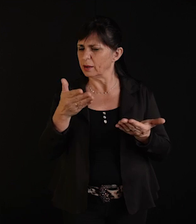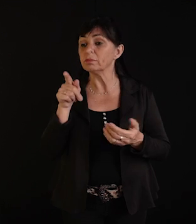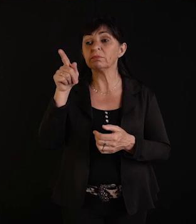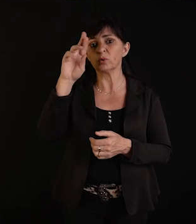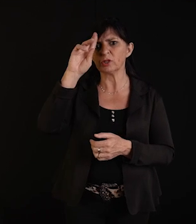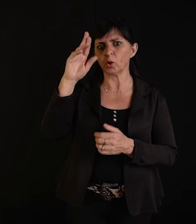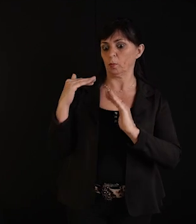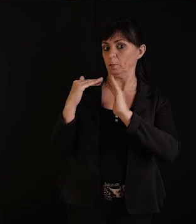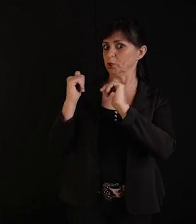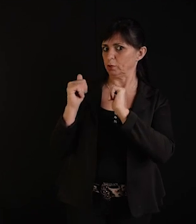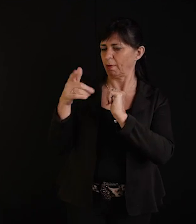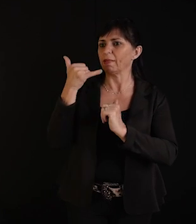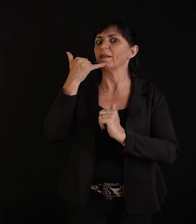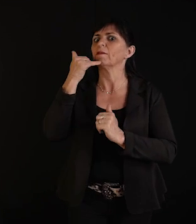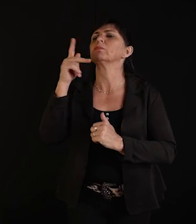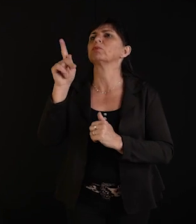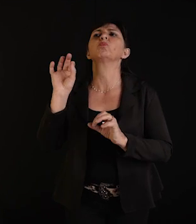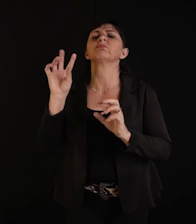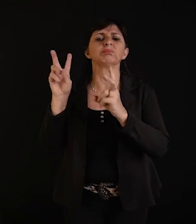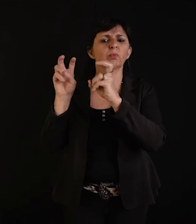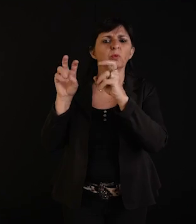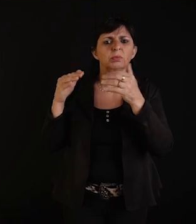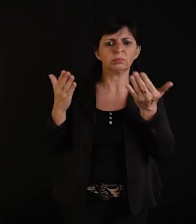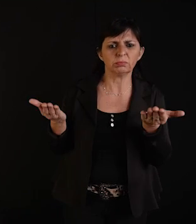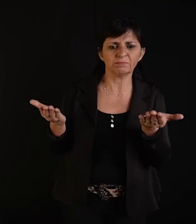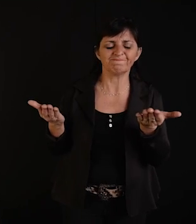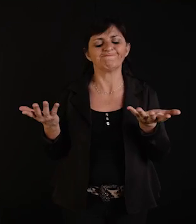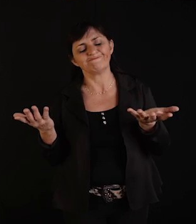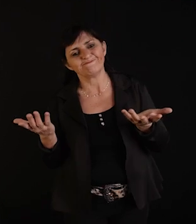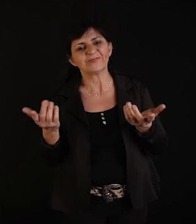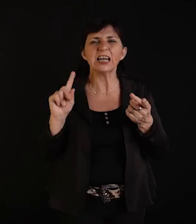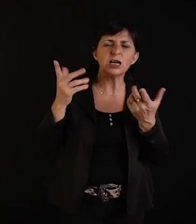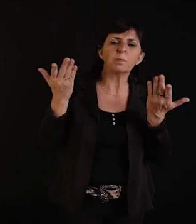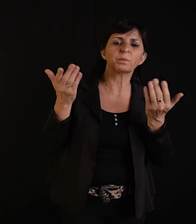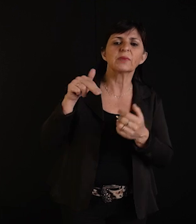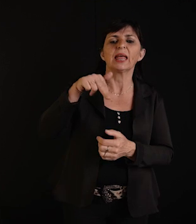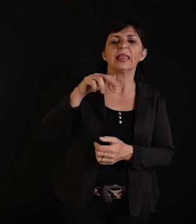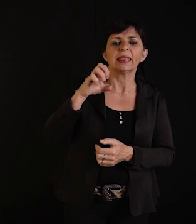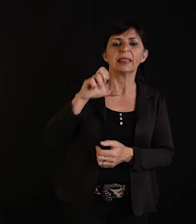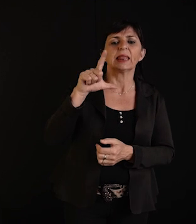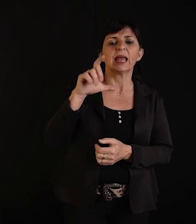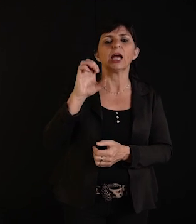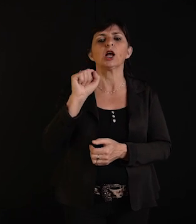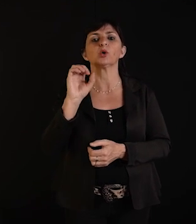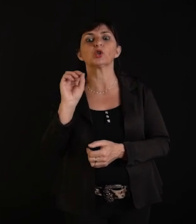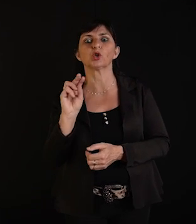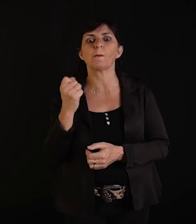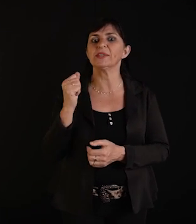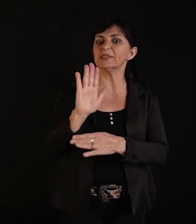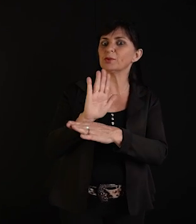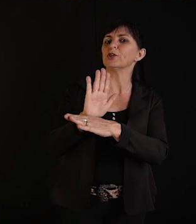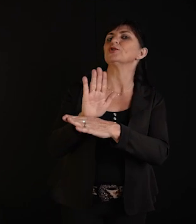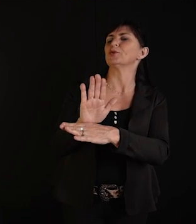O senhor pediu pra me ligar pro senhor, mas sobre o que que era?" Ele falou: "Não, é que o Nelson está precisando de uma ajuda." Mas a